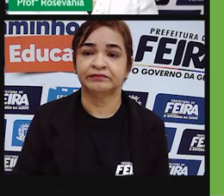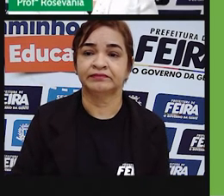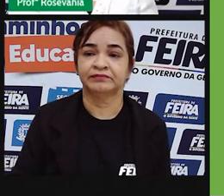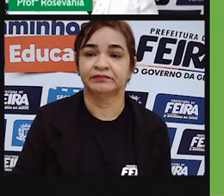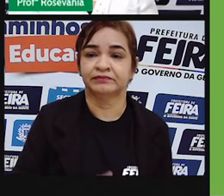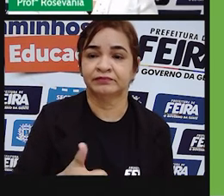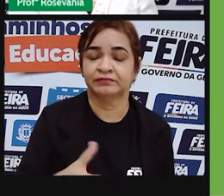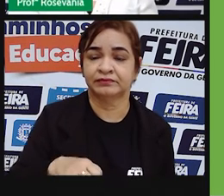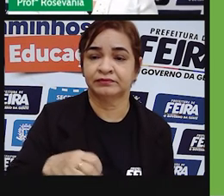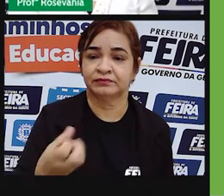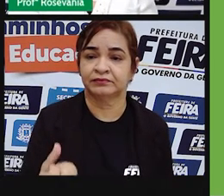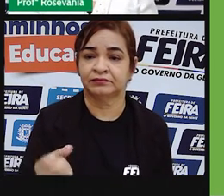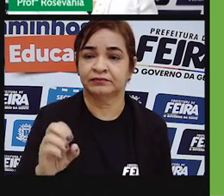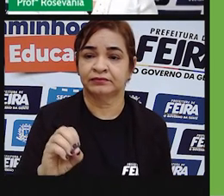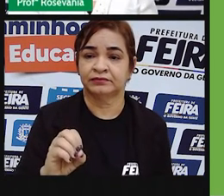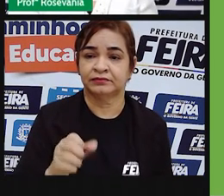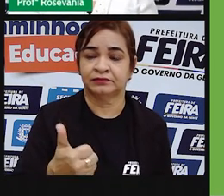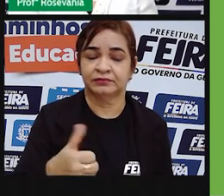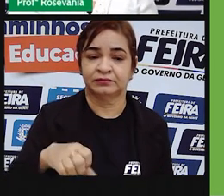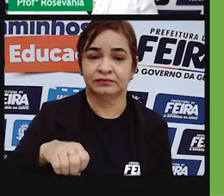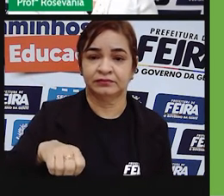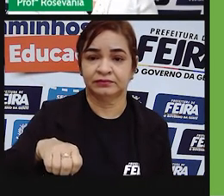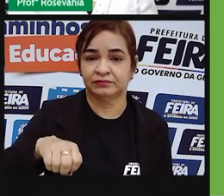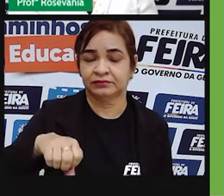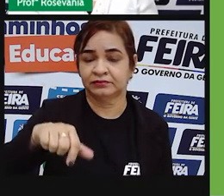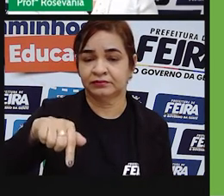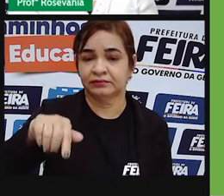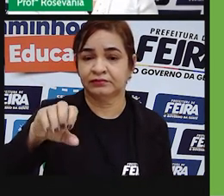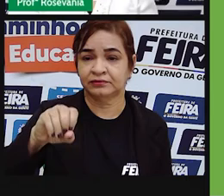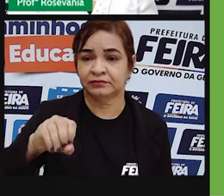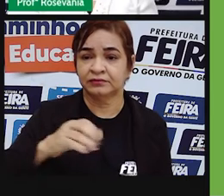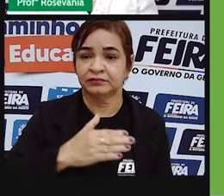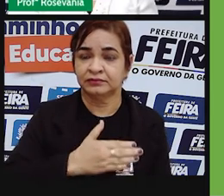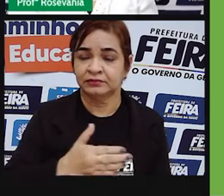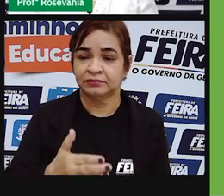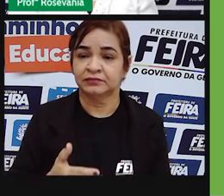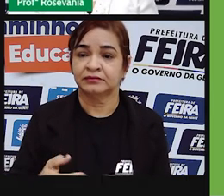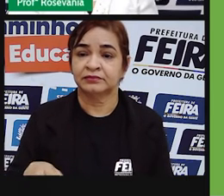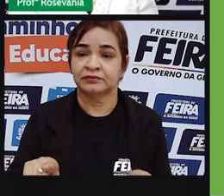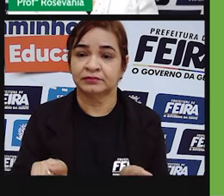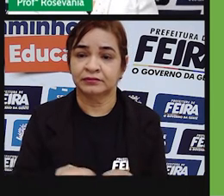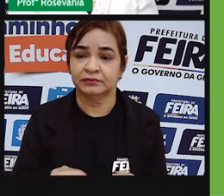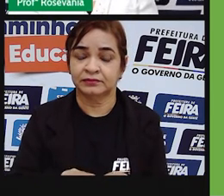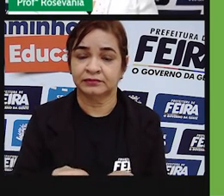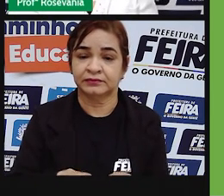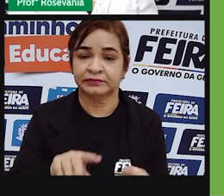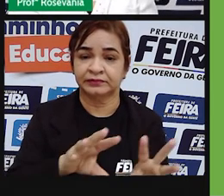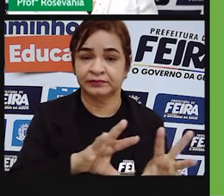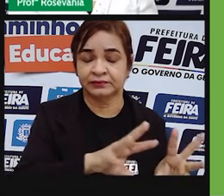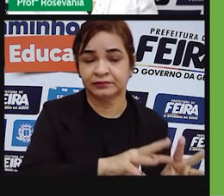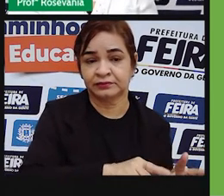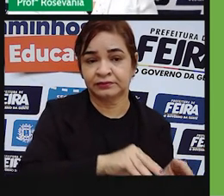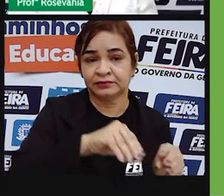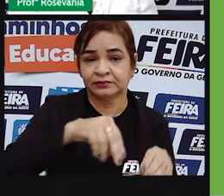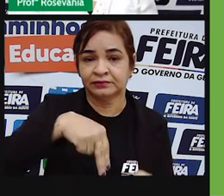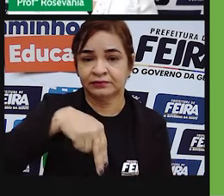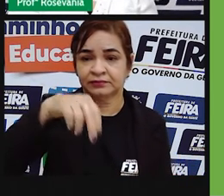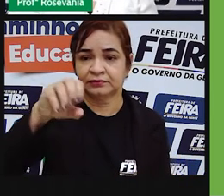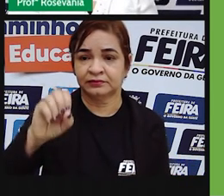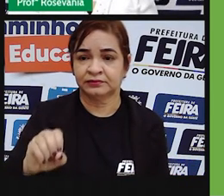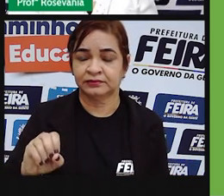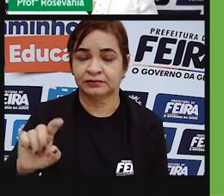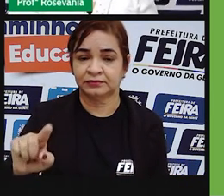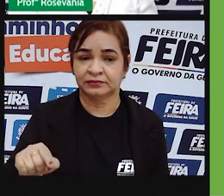aí de 60 já no início de 60 a gente começou também a migrado Nordeste